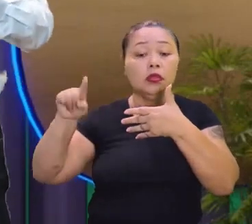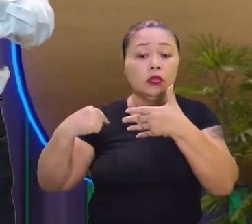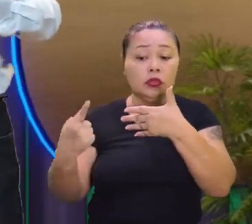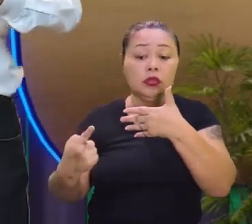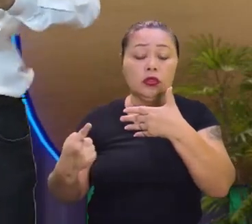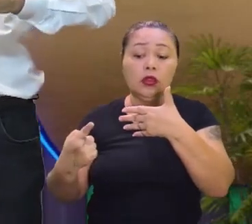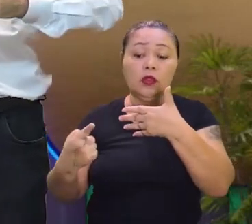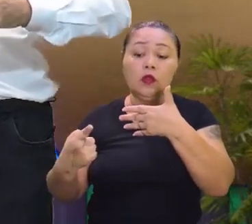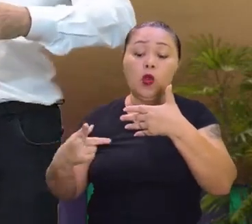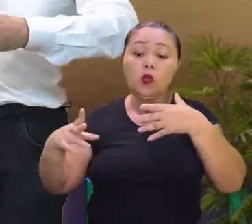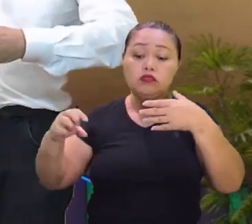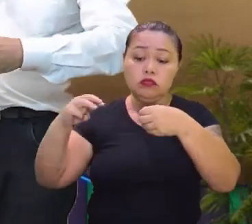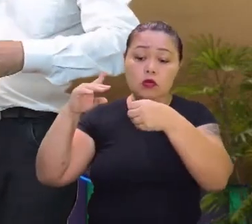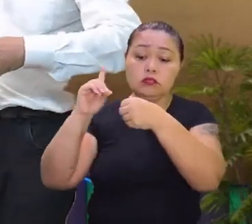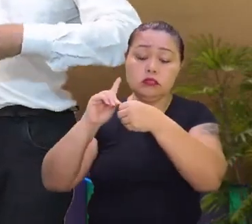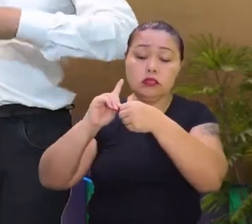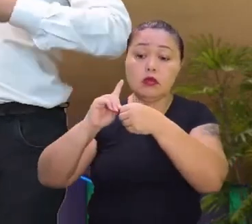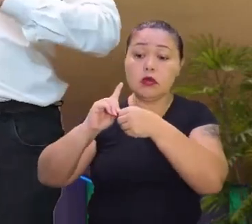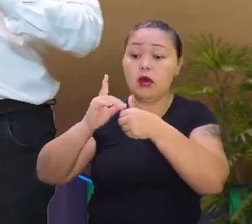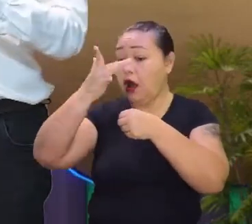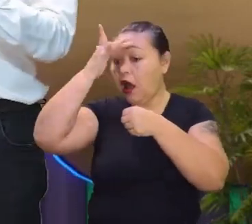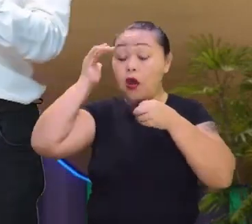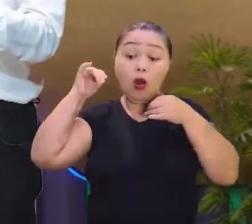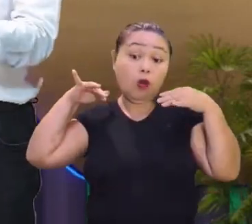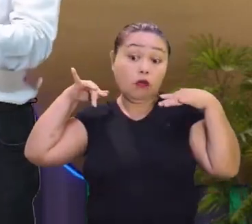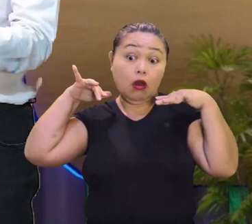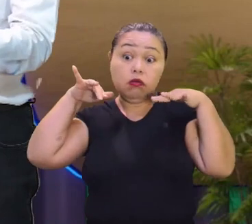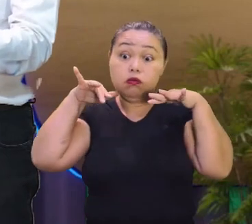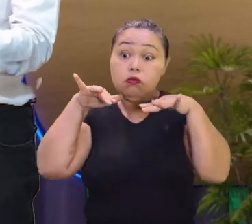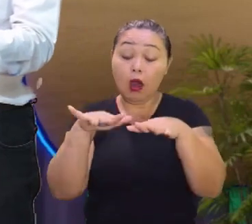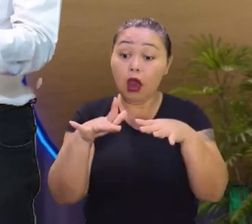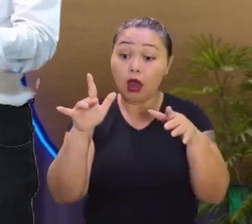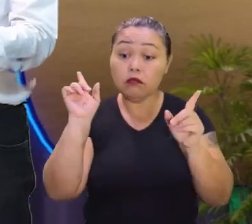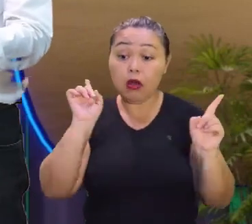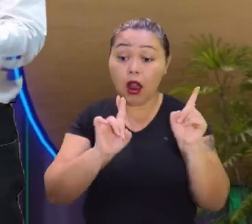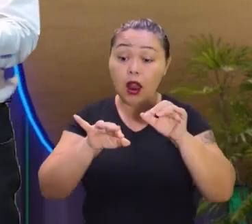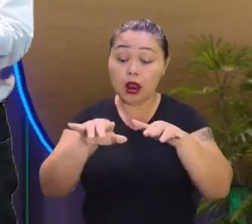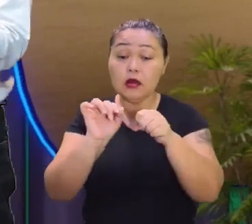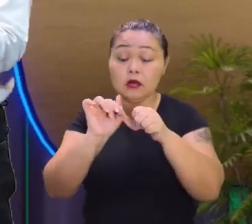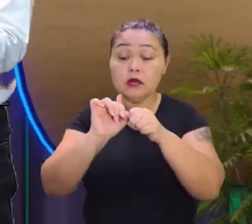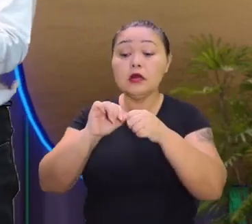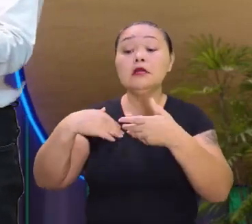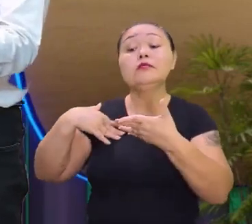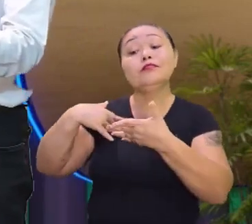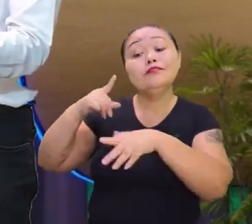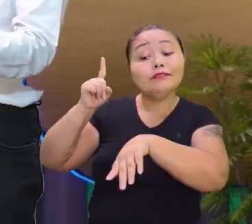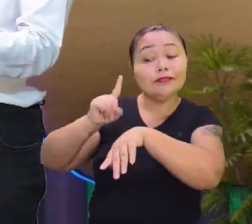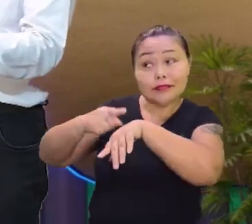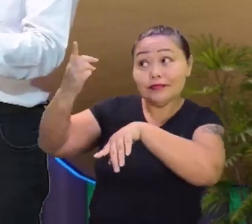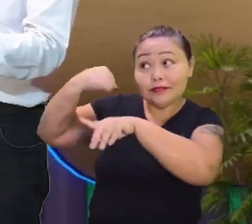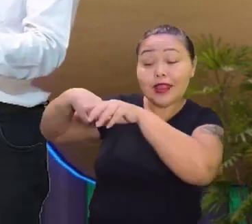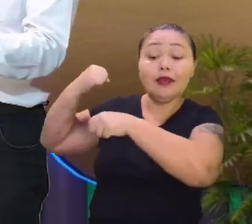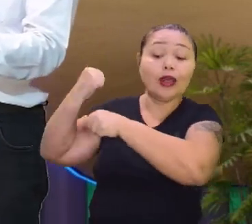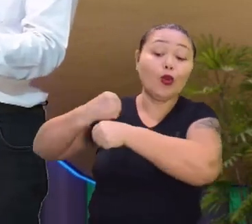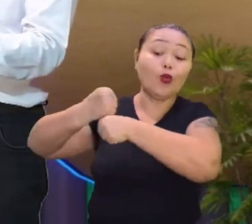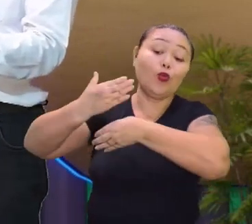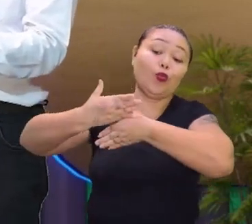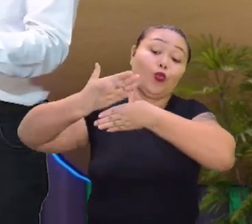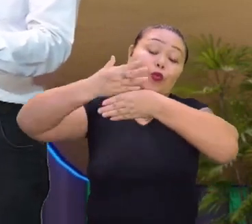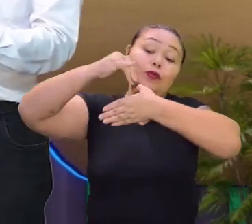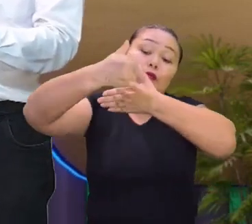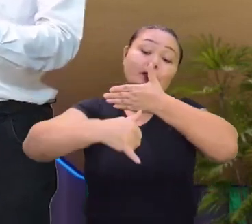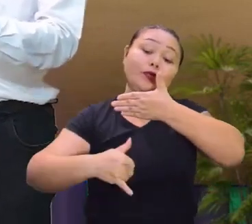Jaci-Paraná, houve um surto populacional lá absurdo no tempo da construção das usinas hidrelétricas,